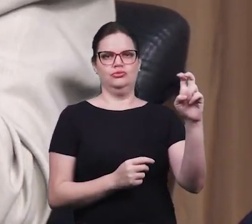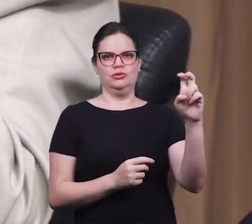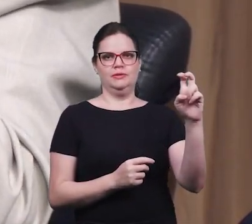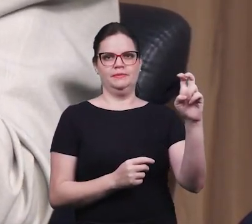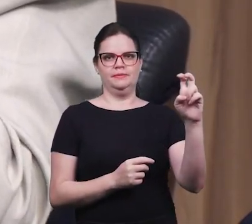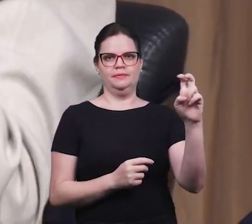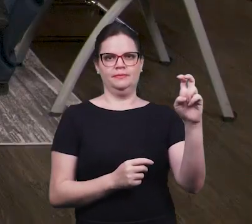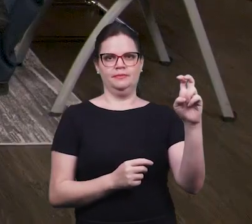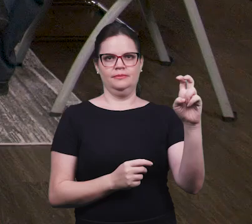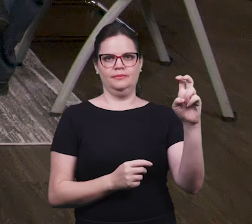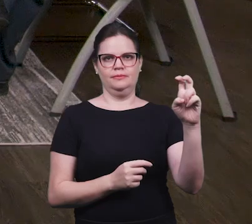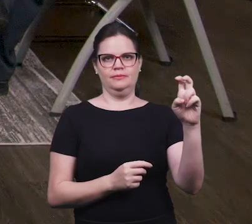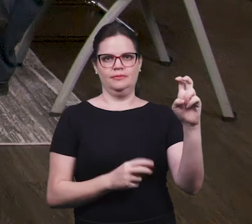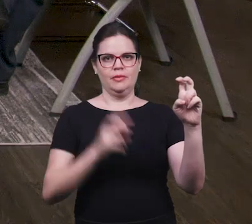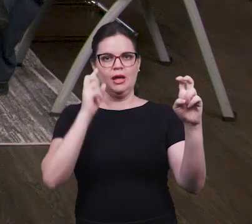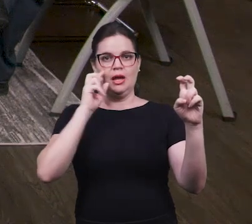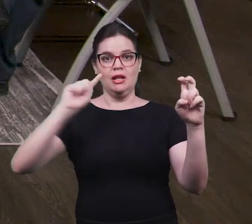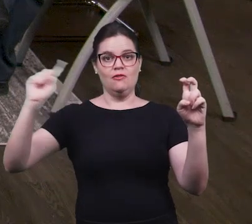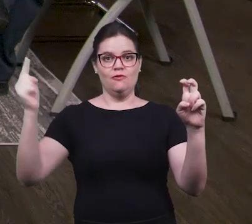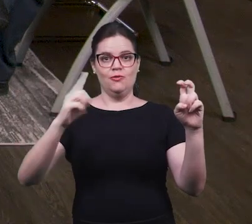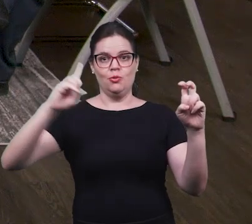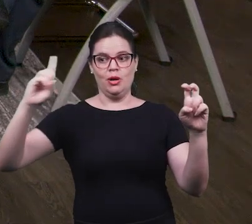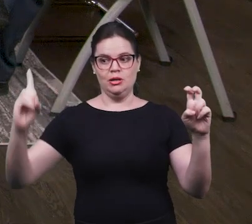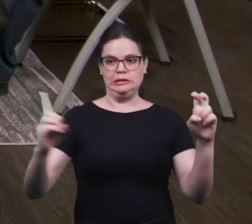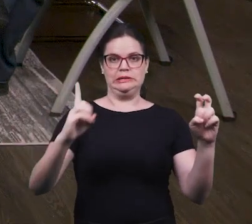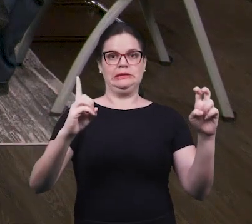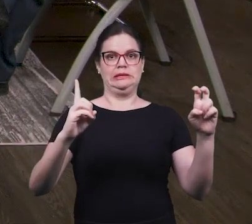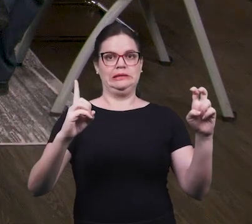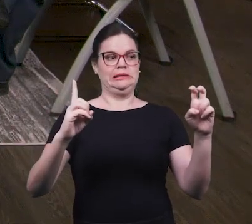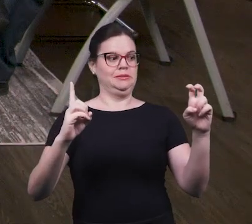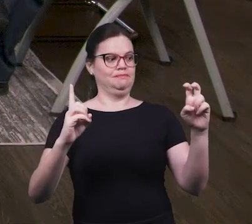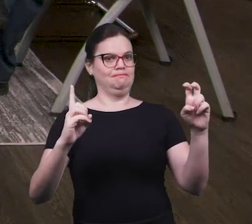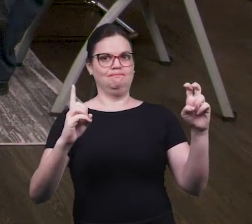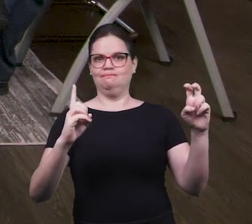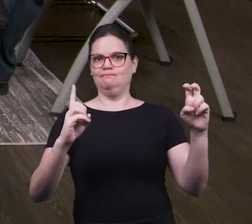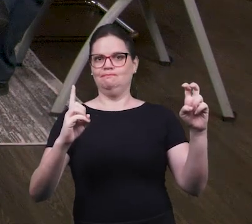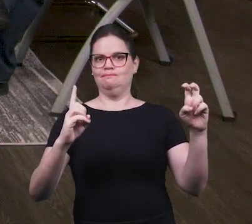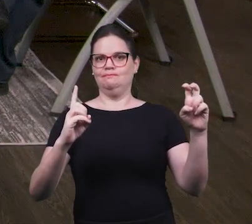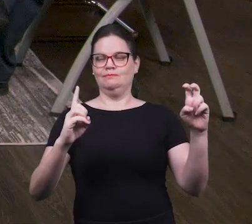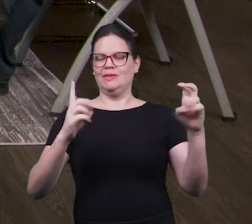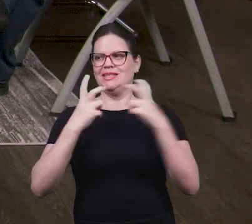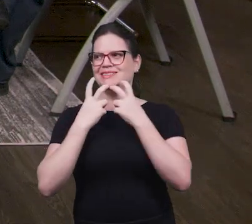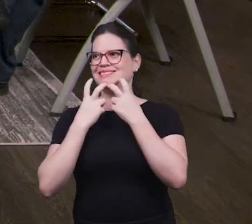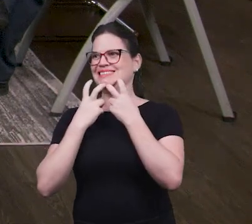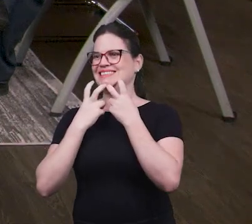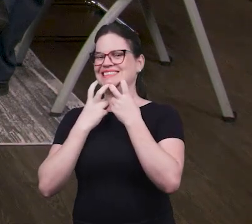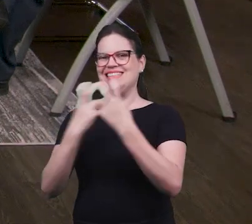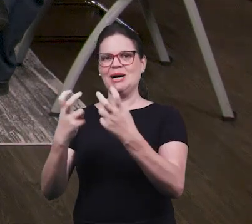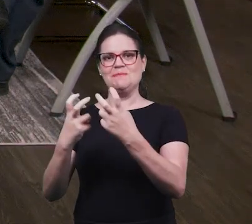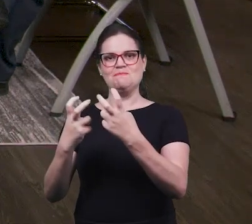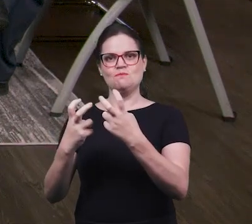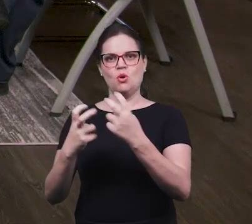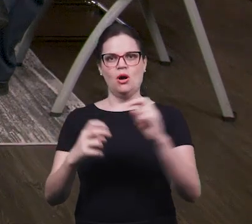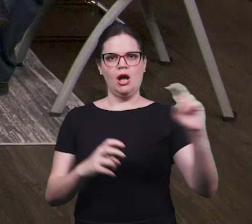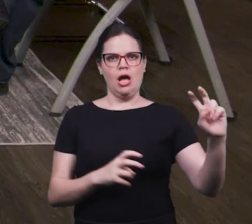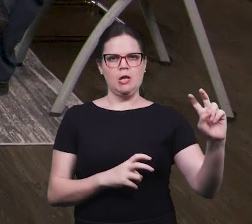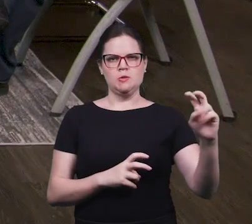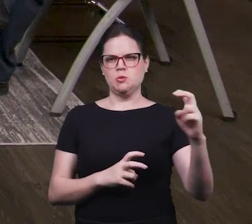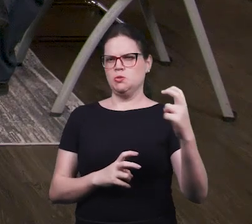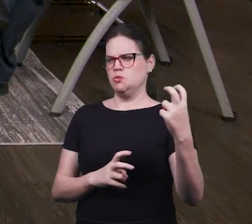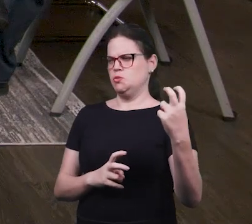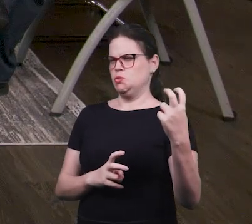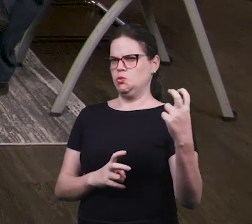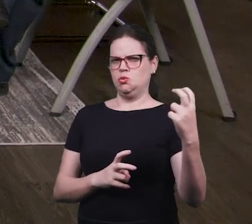onde ficou vigiando, e ele parou e naturalmente ele clamou, ela olhou,